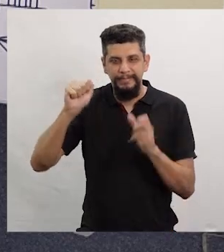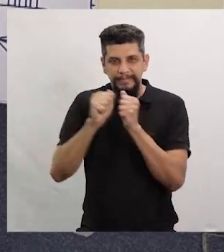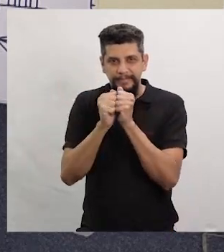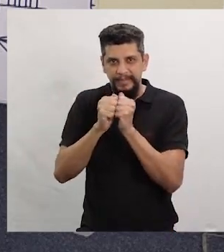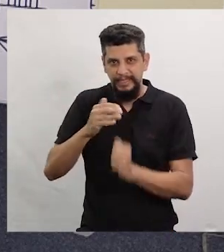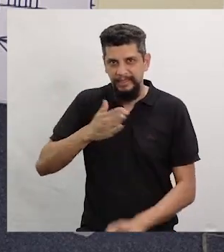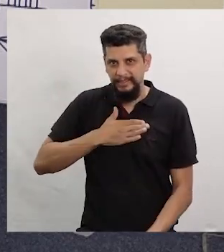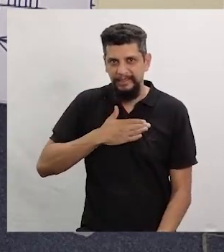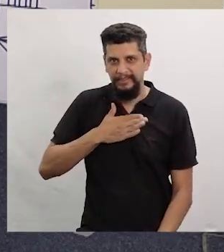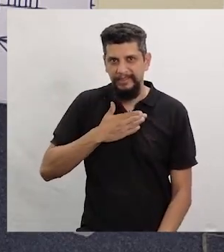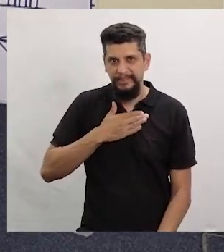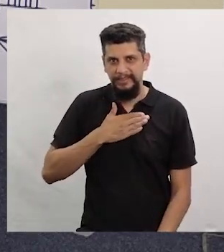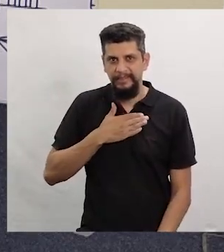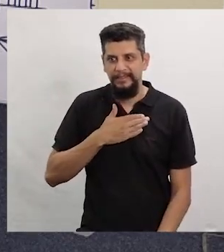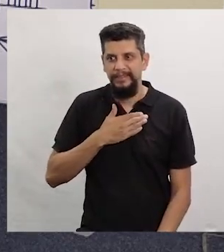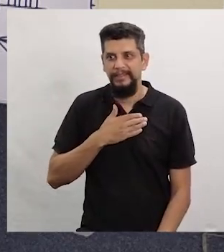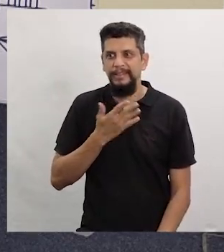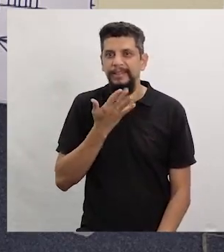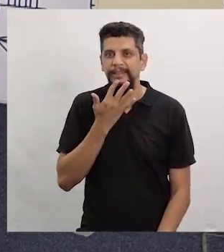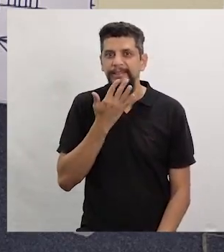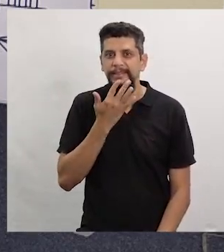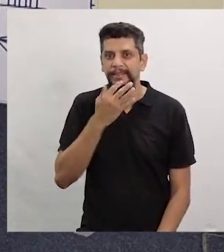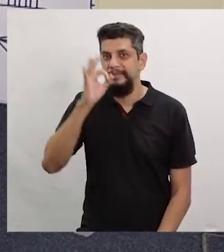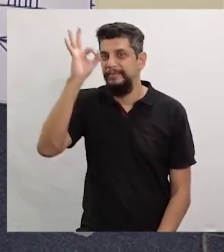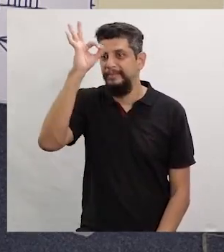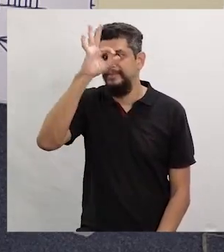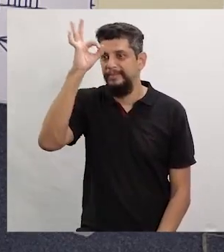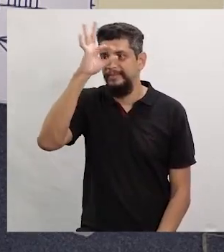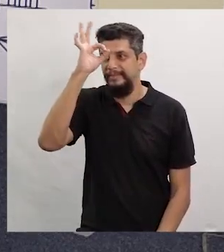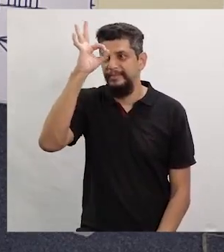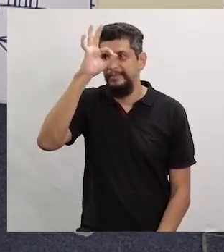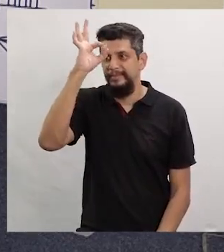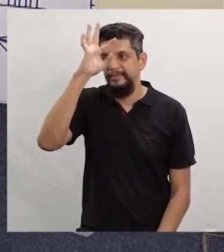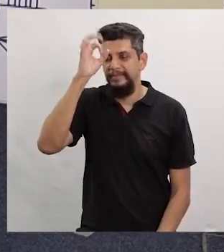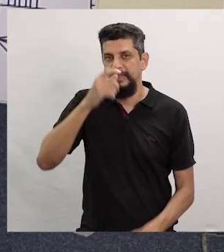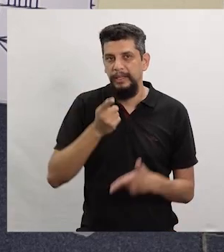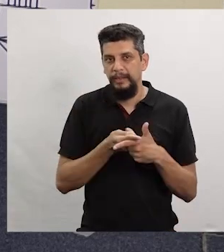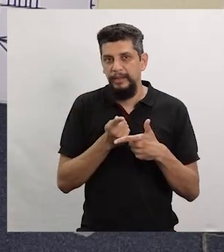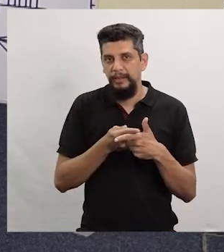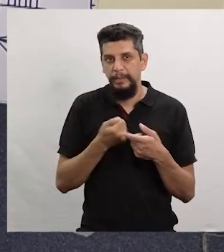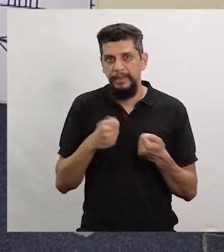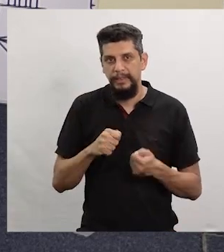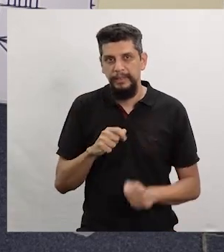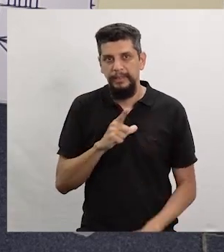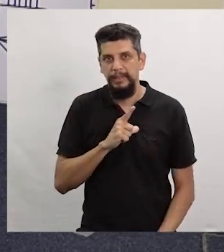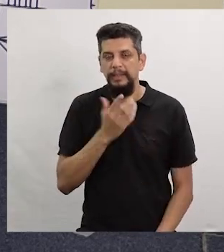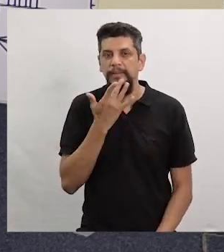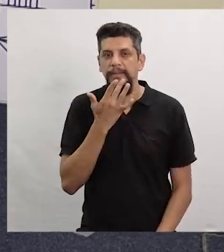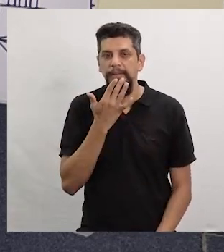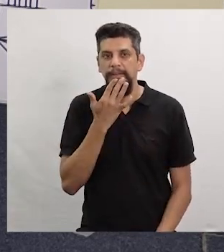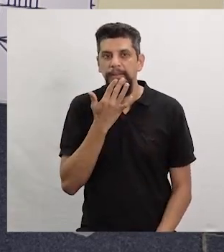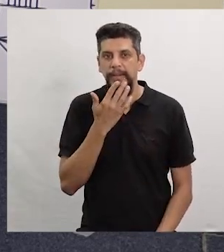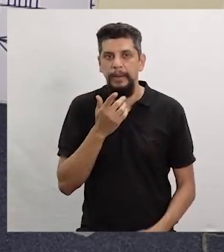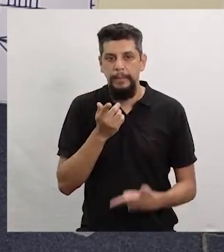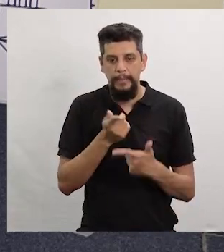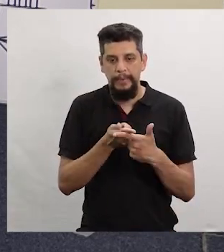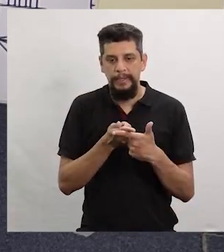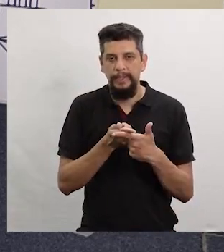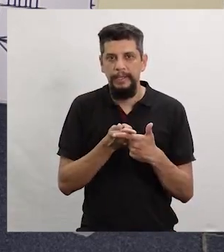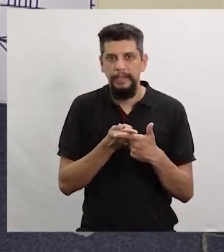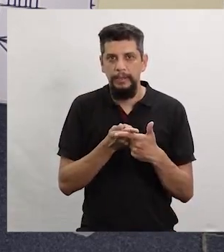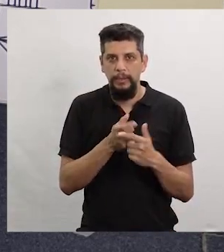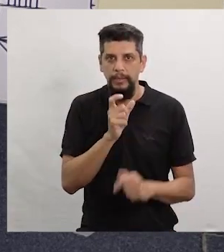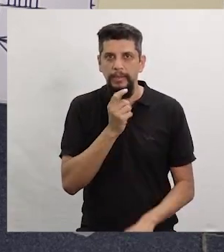comigo vamos lá tem que ser verde um dois por que que tem que ser verde porque o